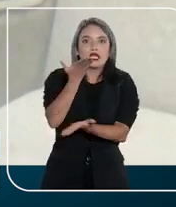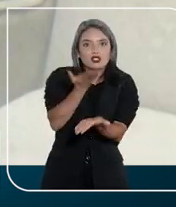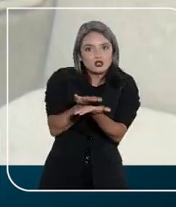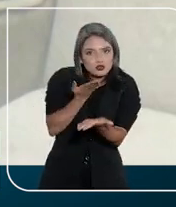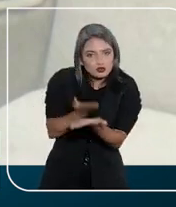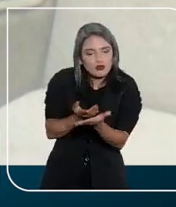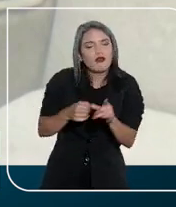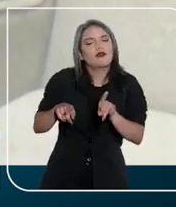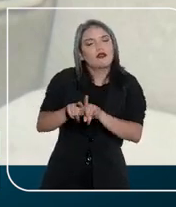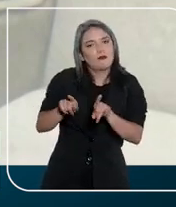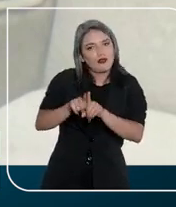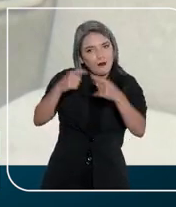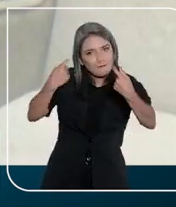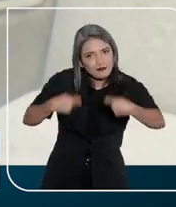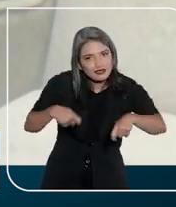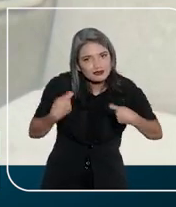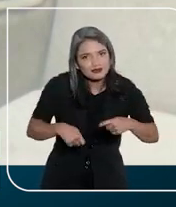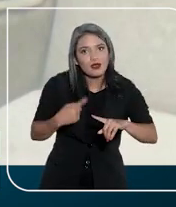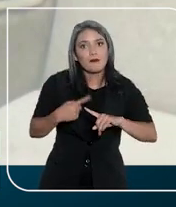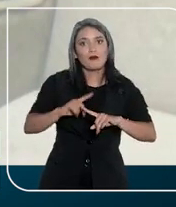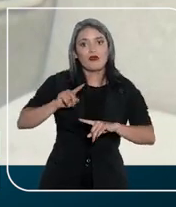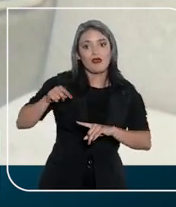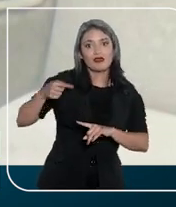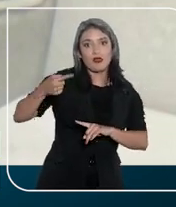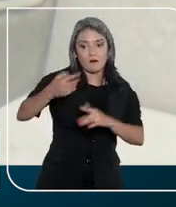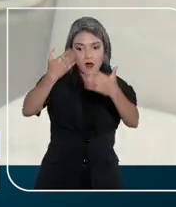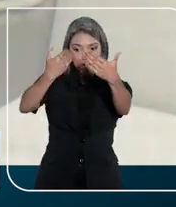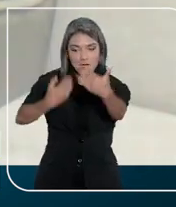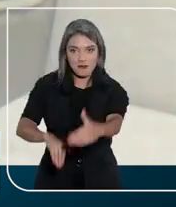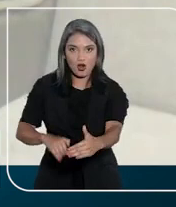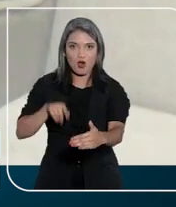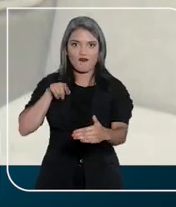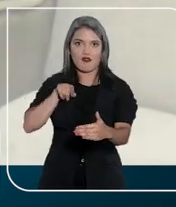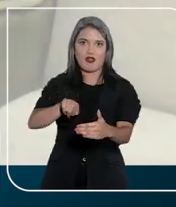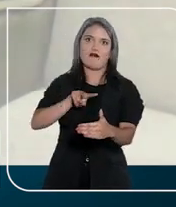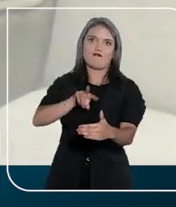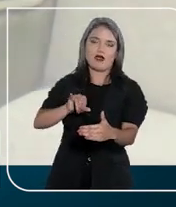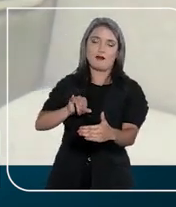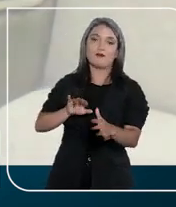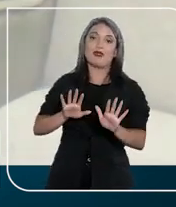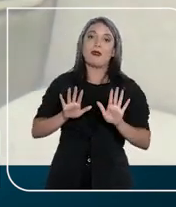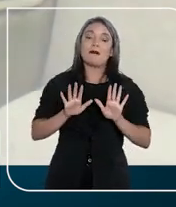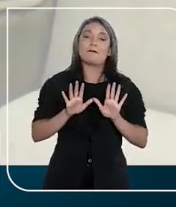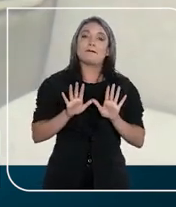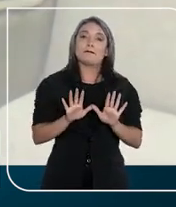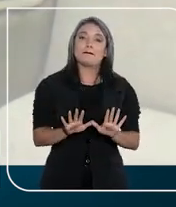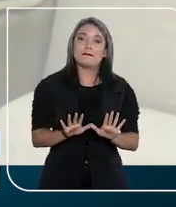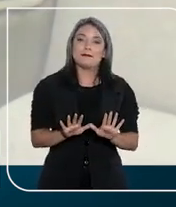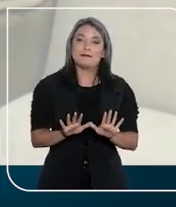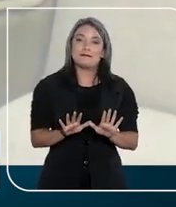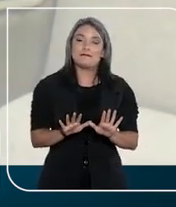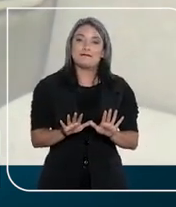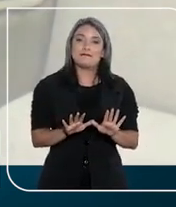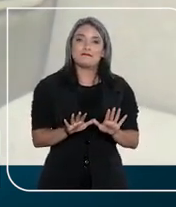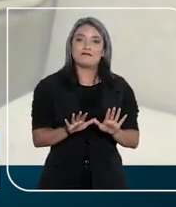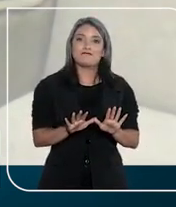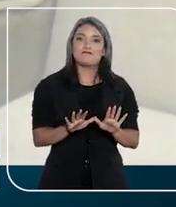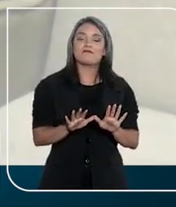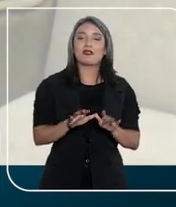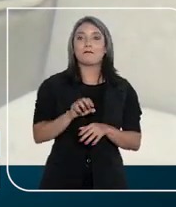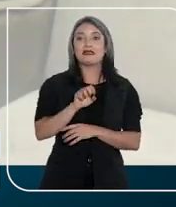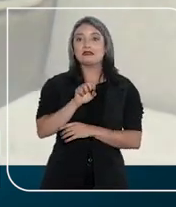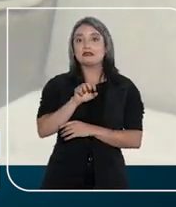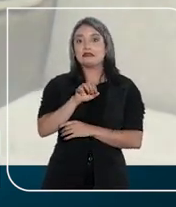porque no momento da prova é ela que está em vigor, né? Agora, seria mais, digamos assim,